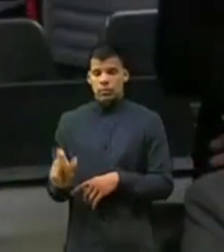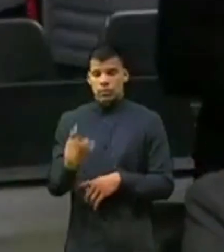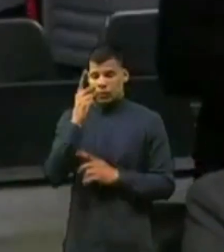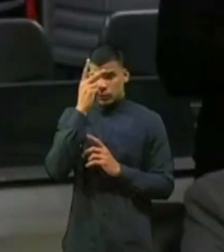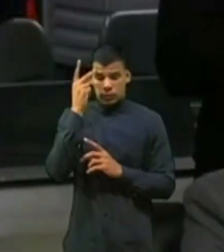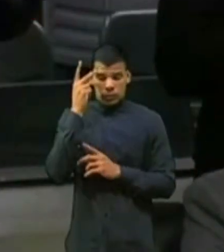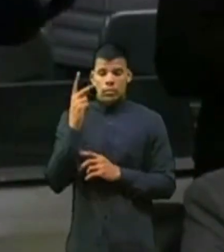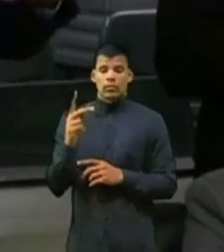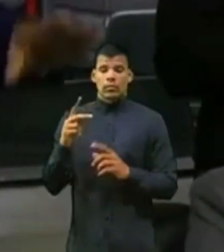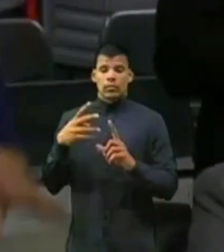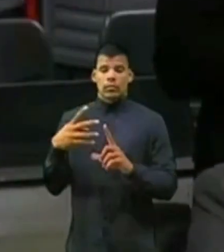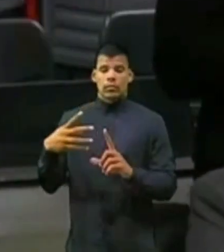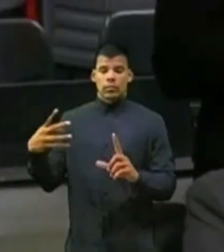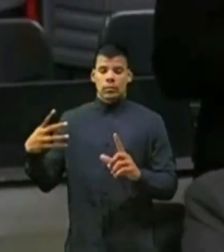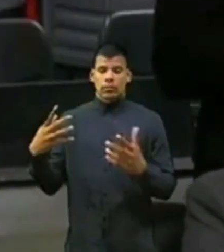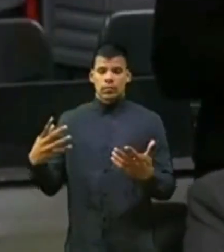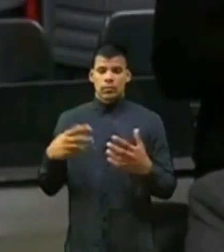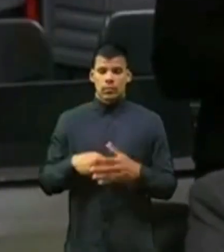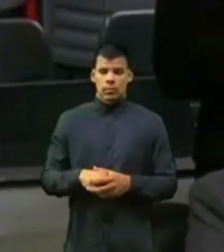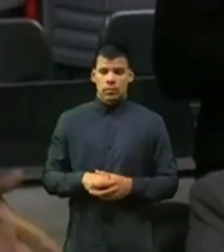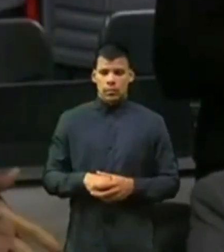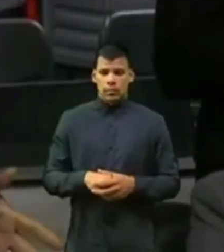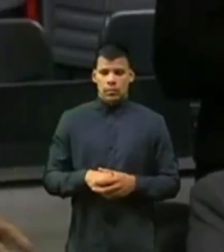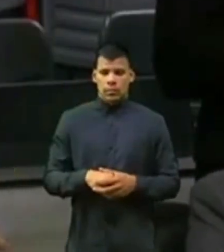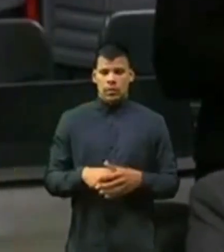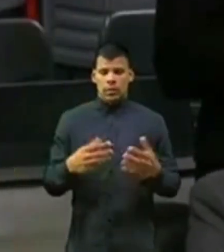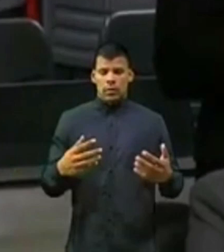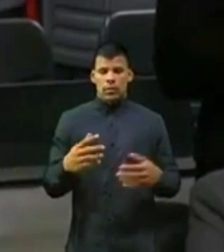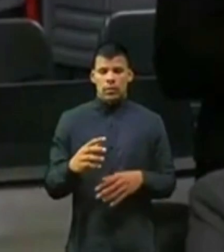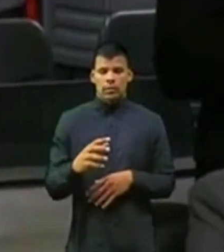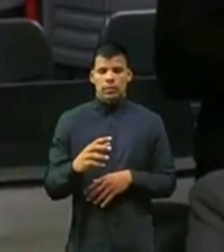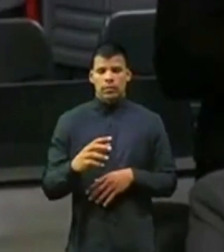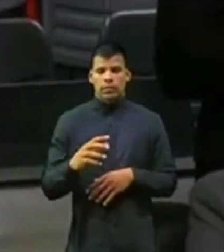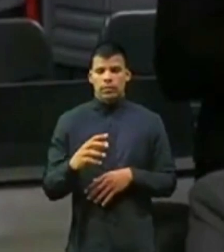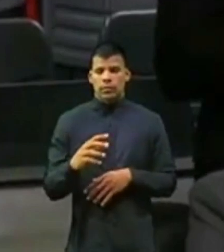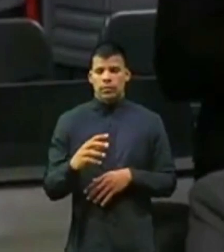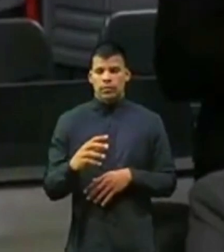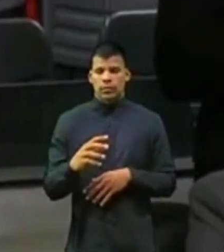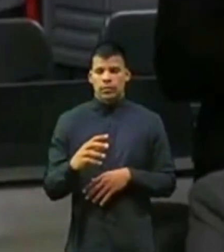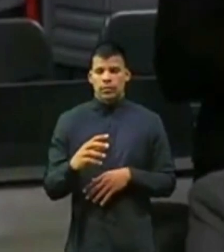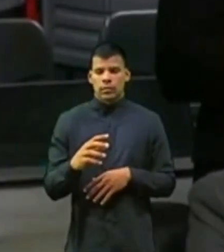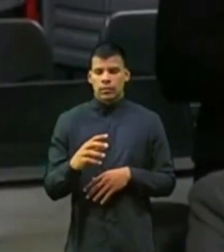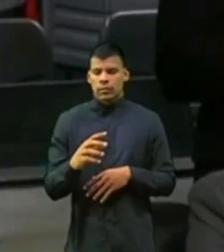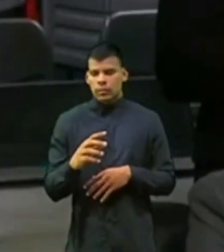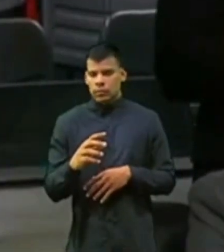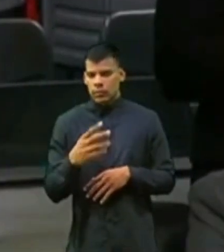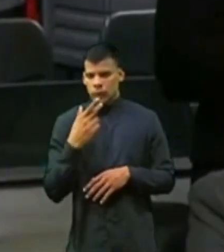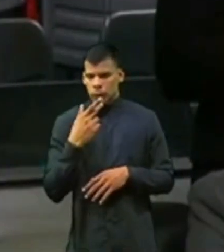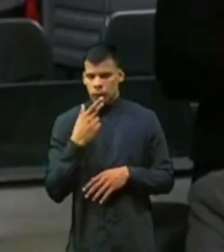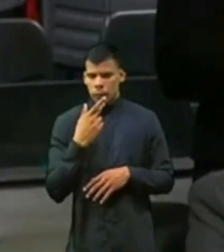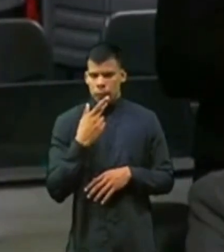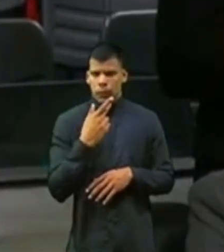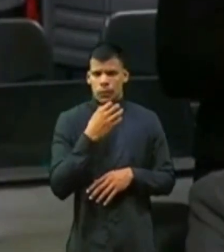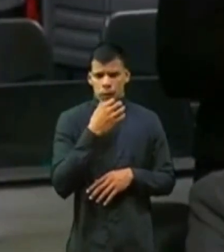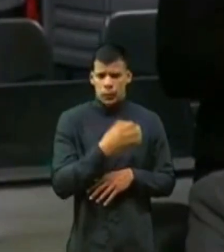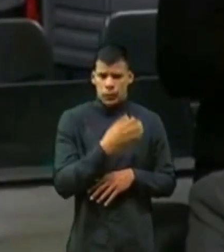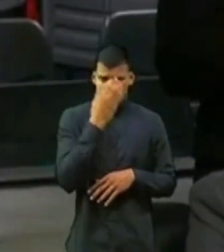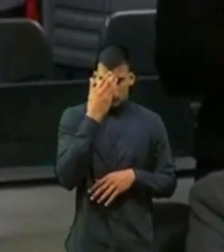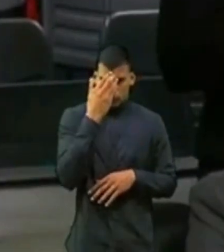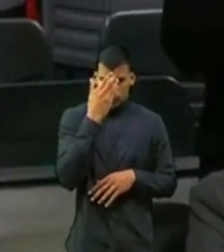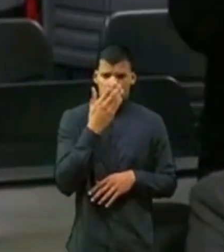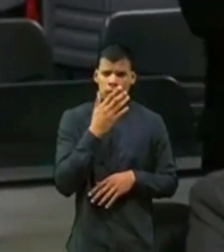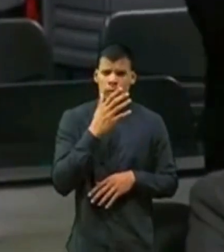uma pessoa apenas por ela ser gay, e estamos falando, e eu entendo o posicionamento da deputada